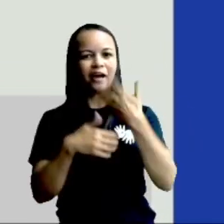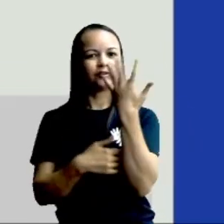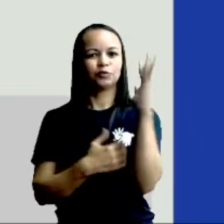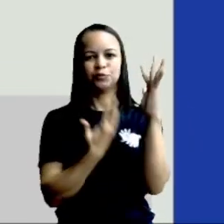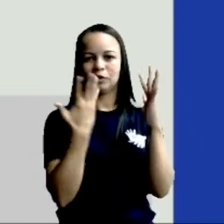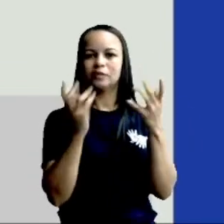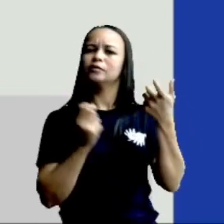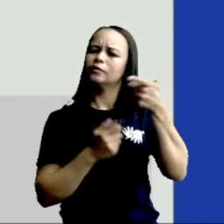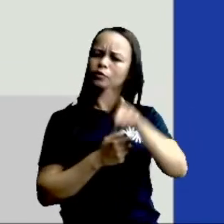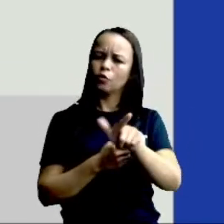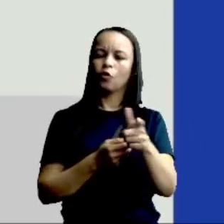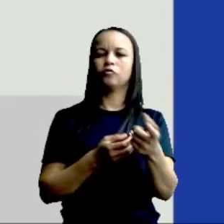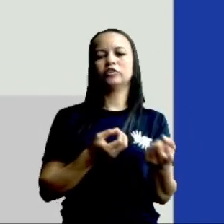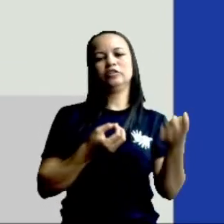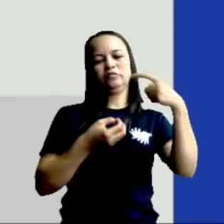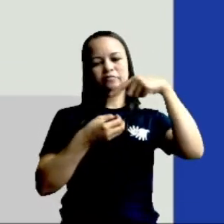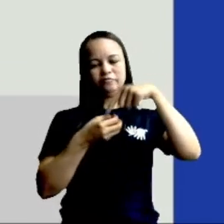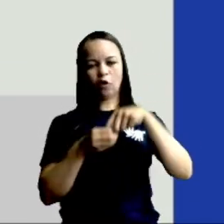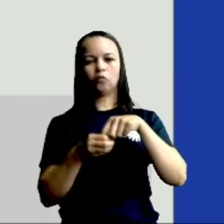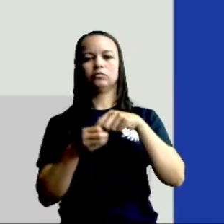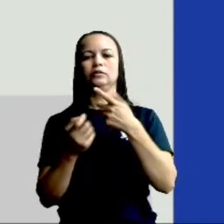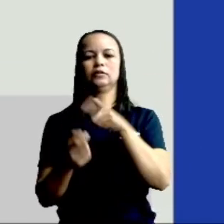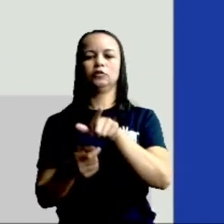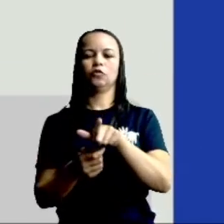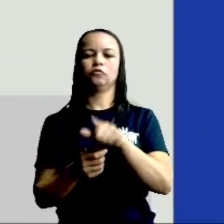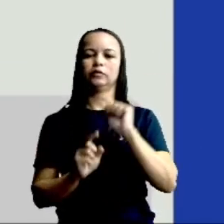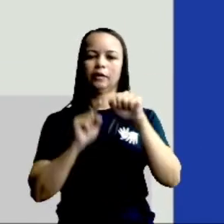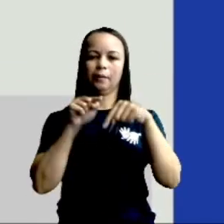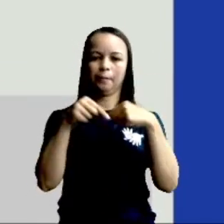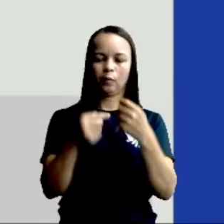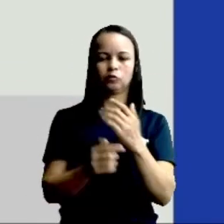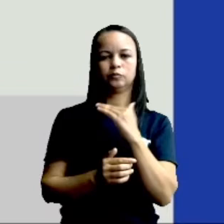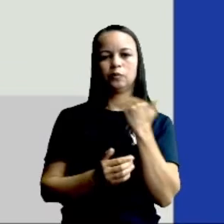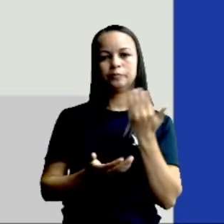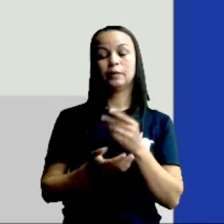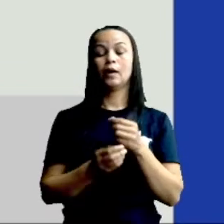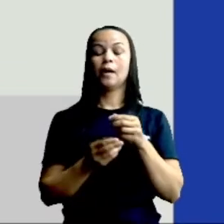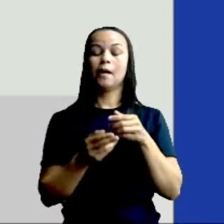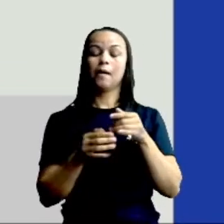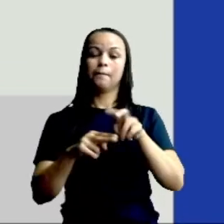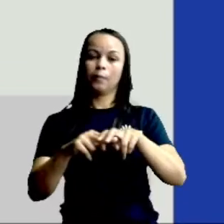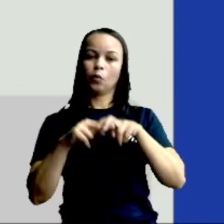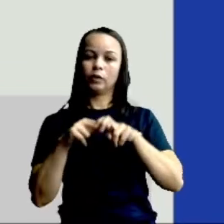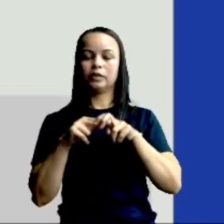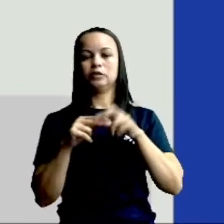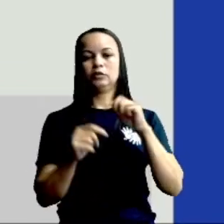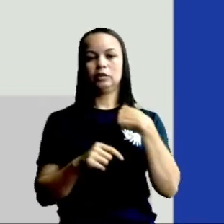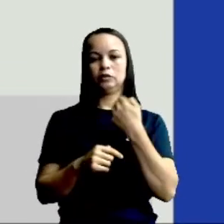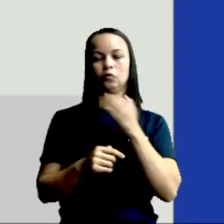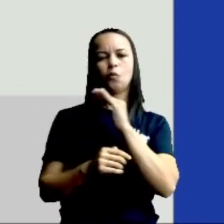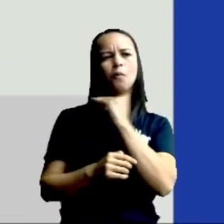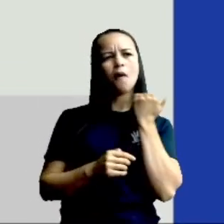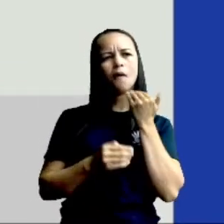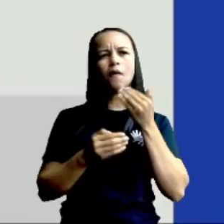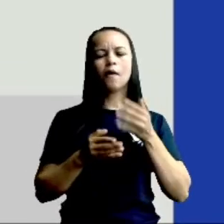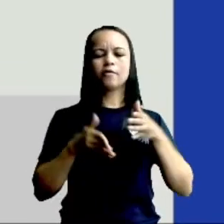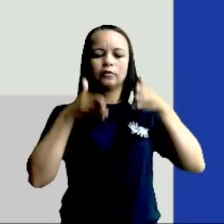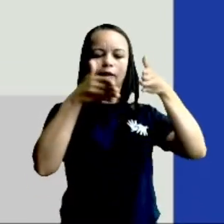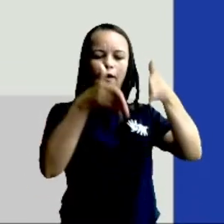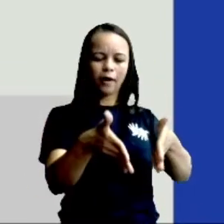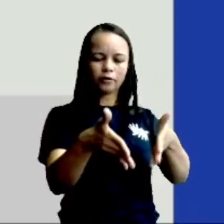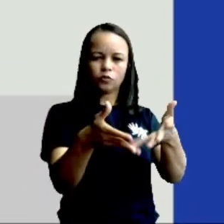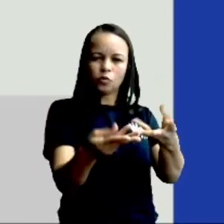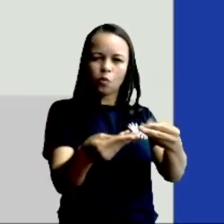veio da natureza e a gente volta para ela depois que a gente morre. Por isso que quando a gente morre, a gente é enterrado embaixo do solo, na